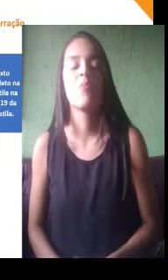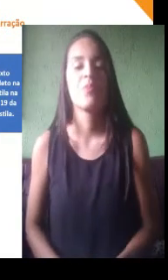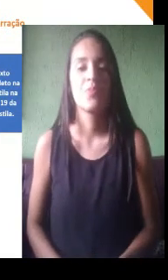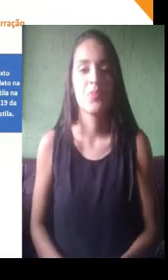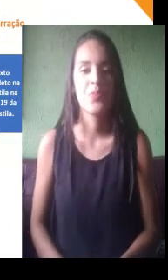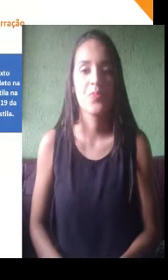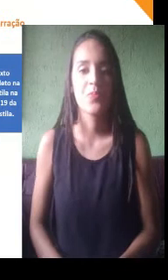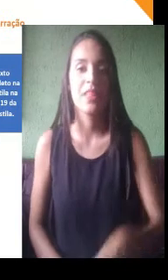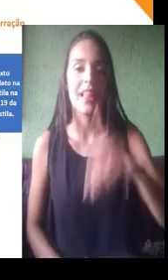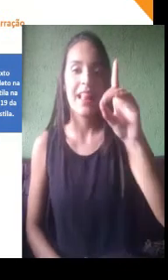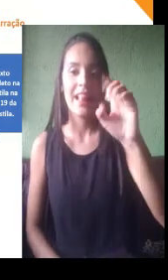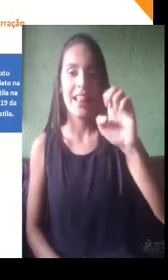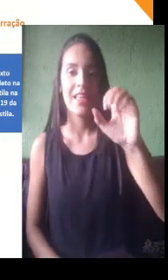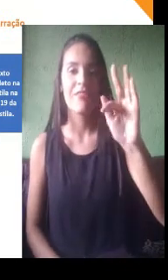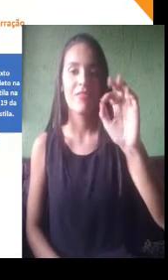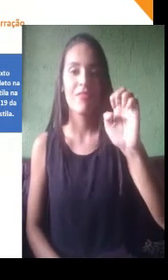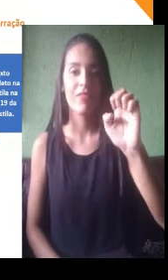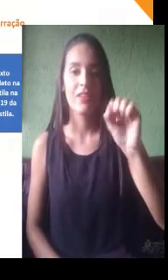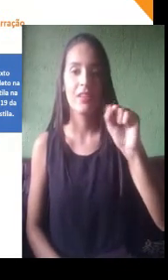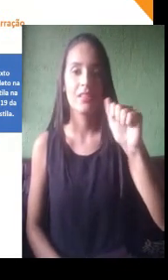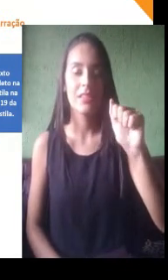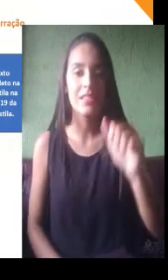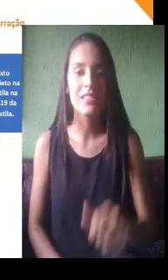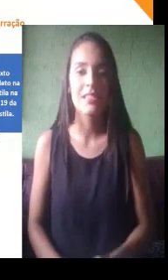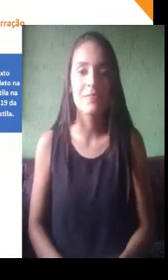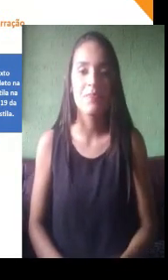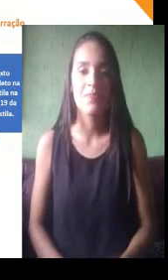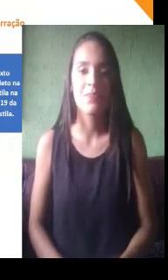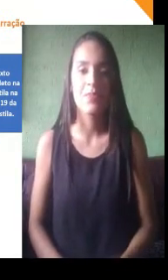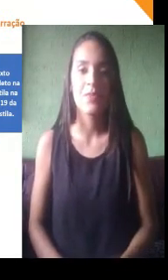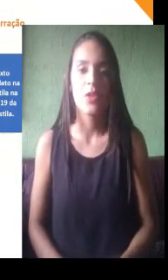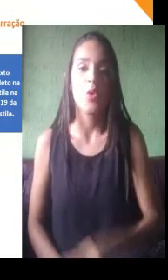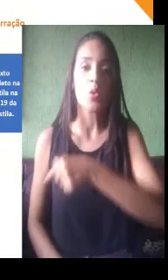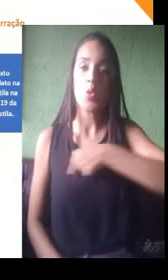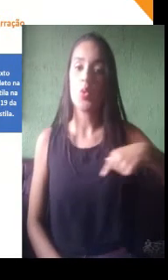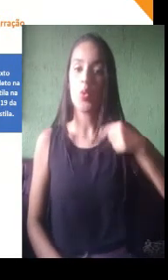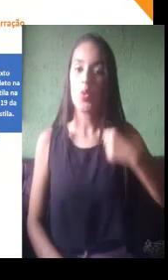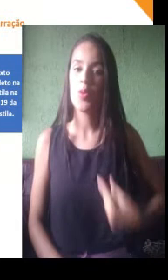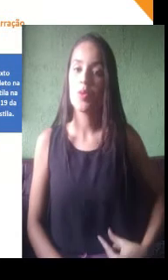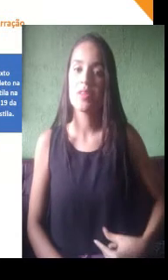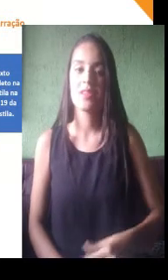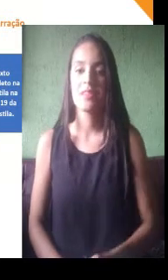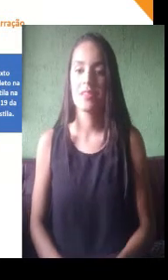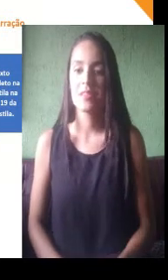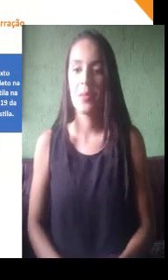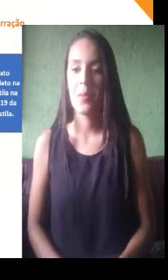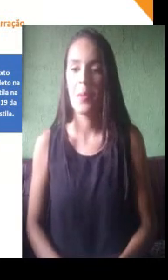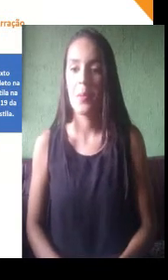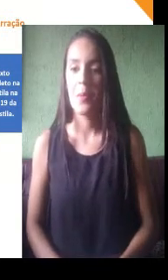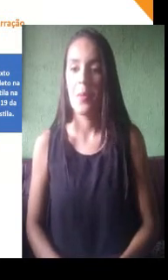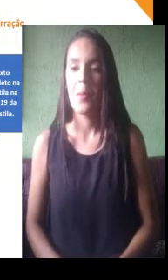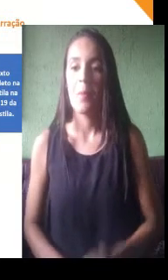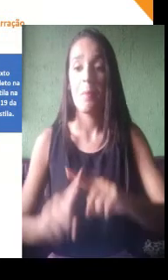tão chatos se ele estivesse na ESPN 8. Outro dia, assistindo a Espanha e Suíça, narrado por